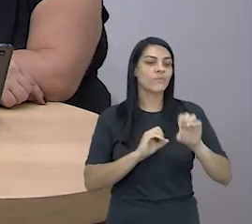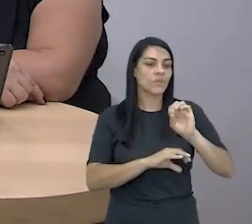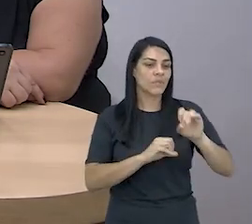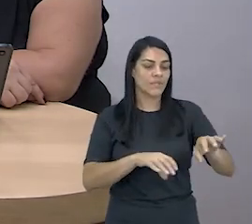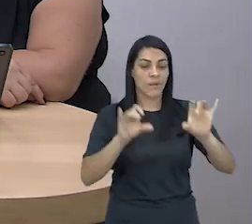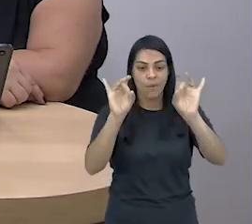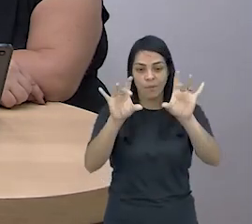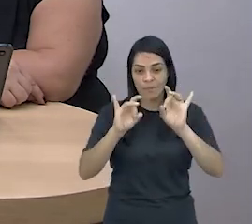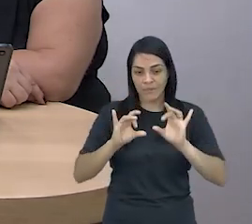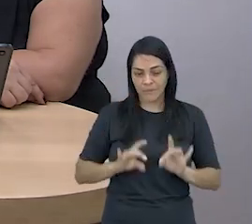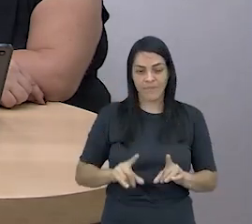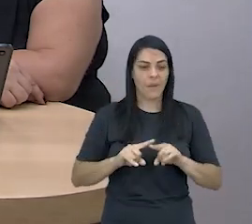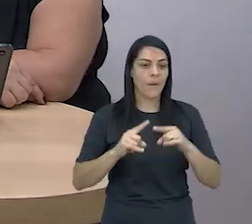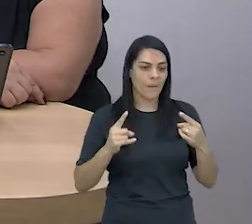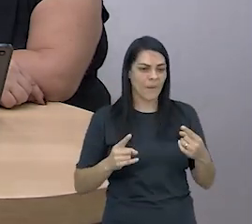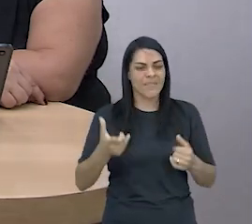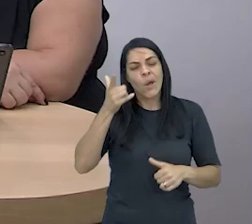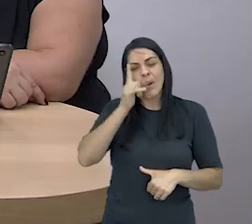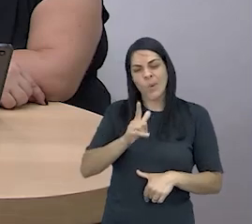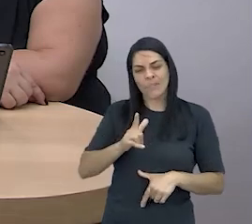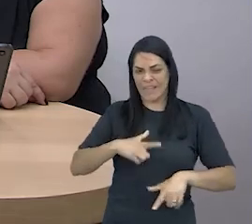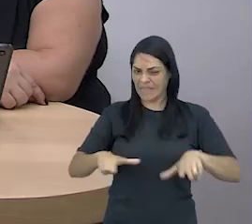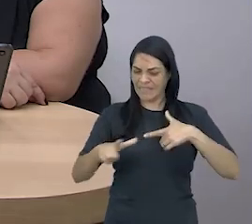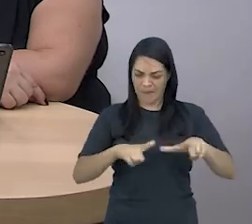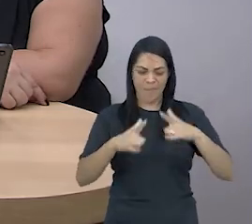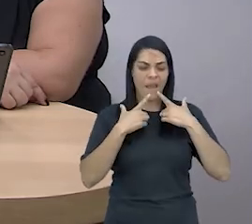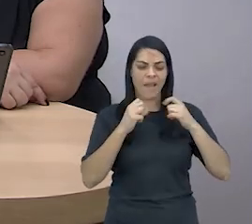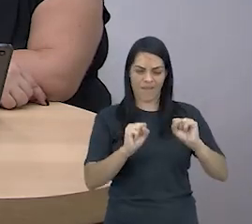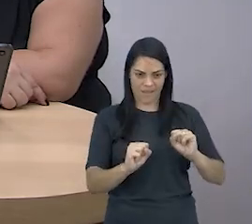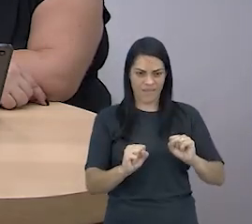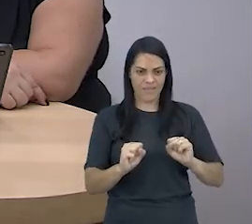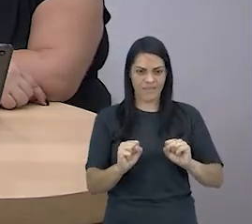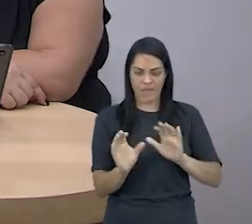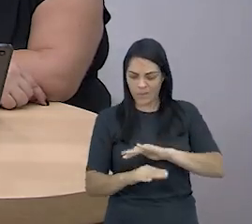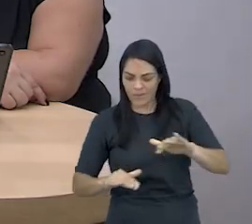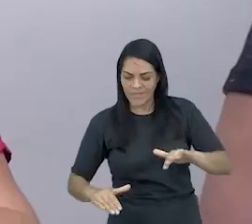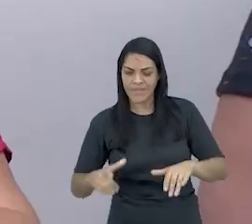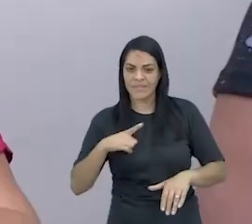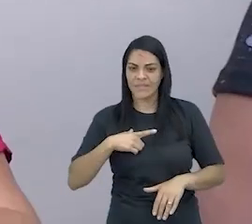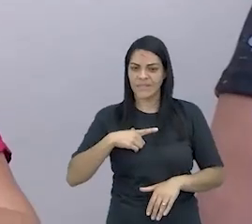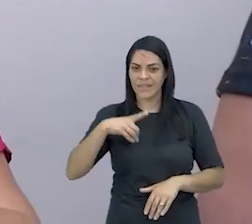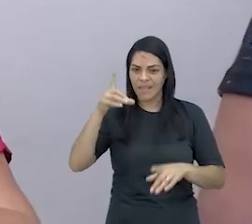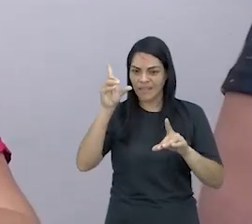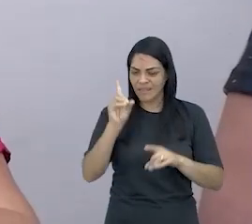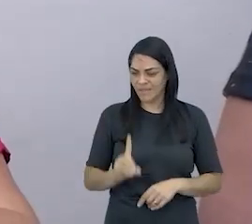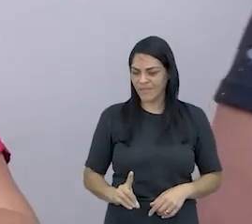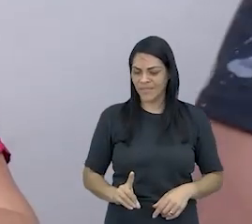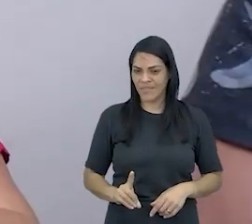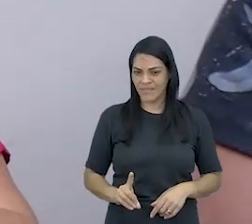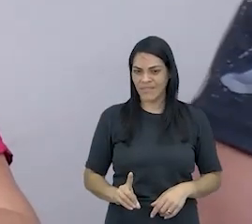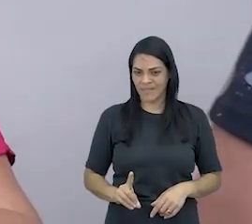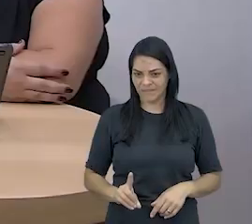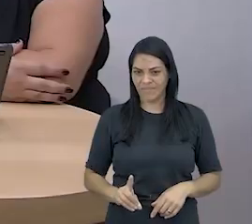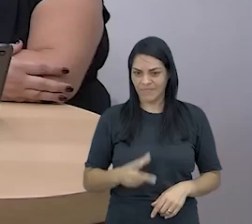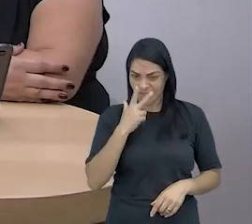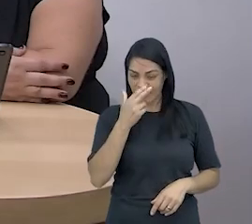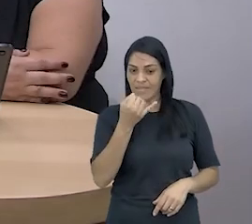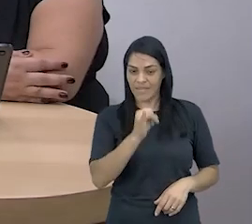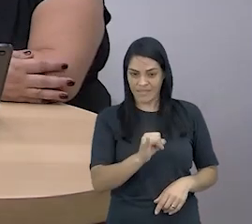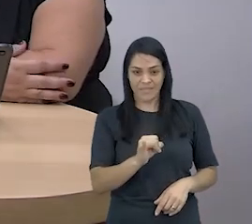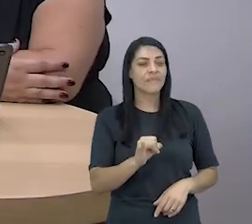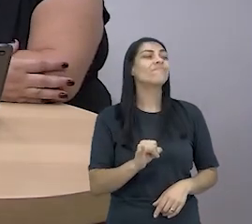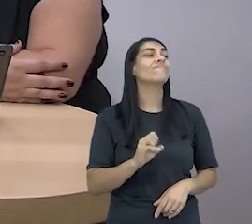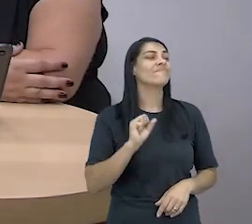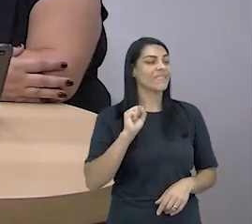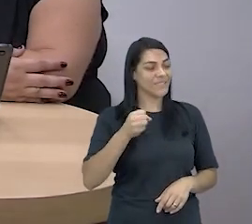É, dá para trabalhar inglês com as crianças com deficiência? Será que dá? Sim. Dá muito, né,